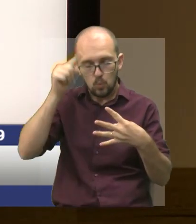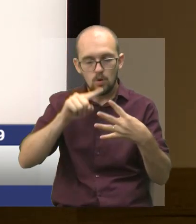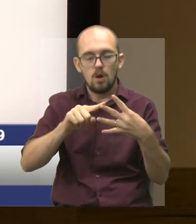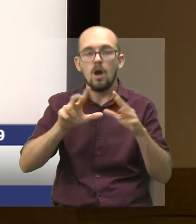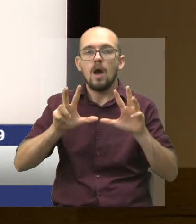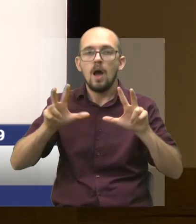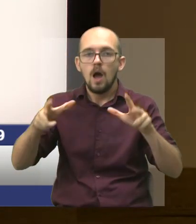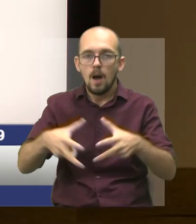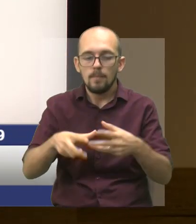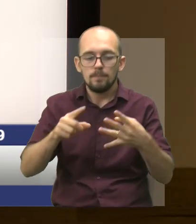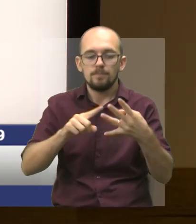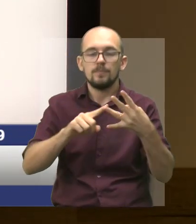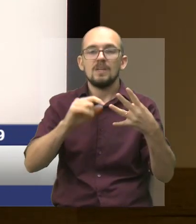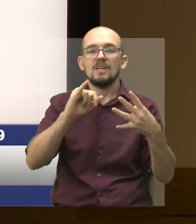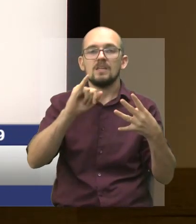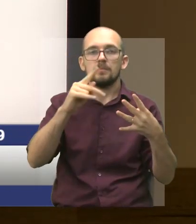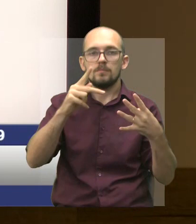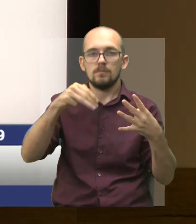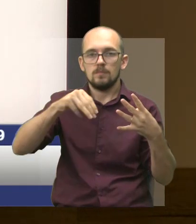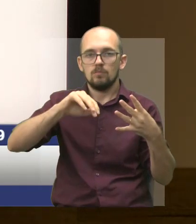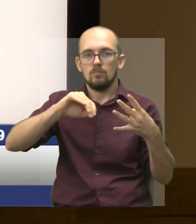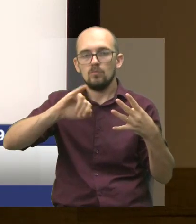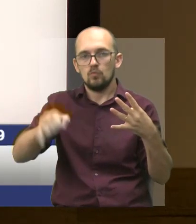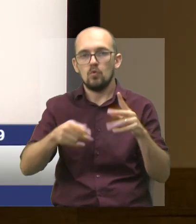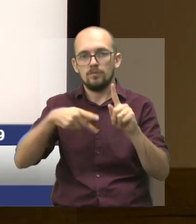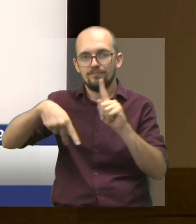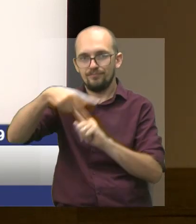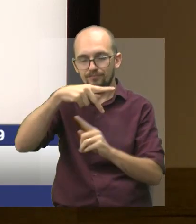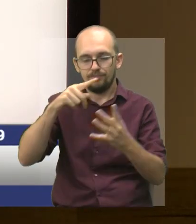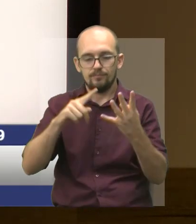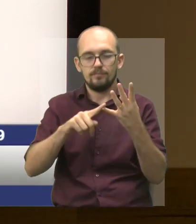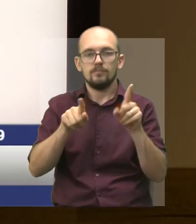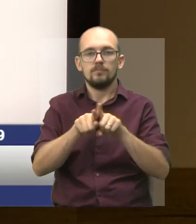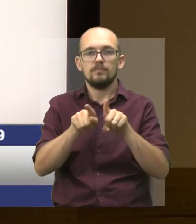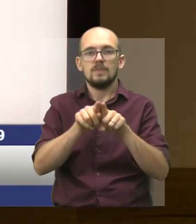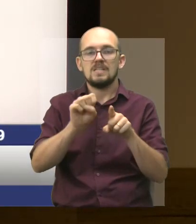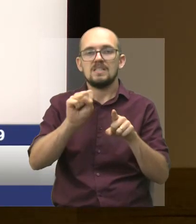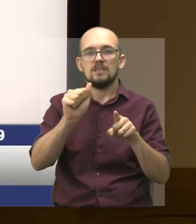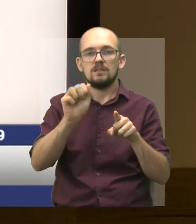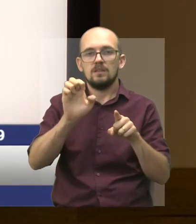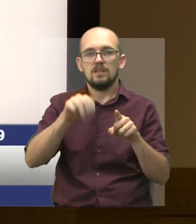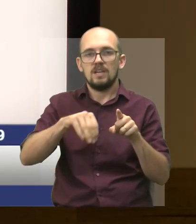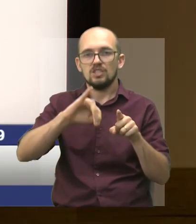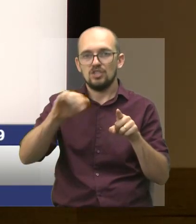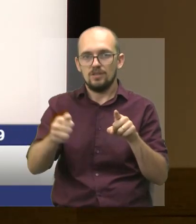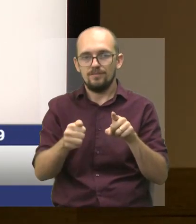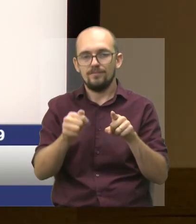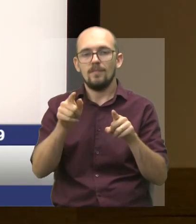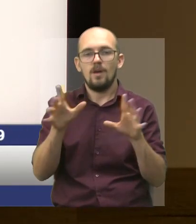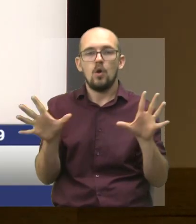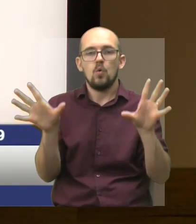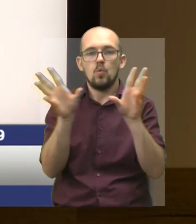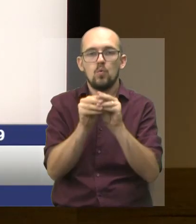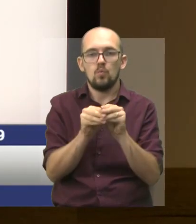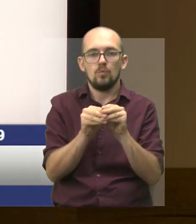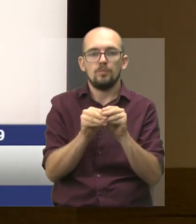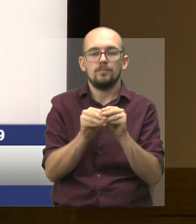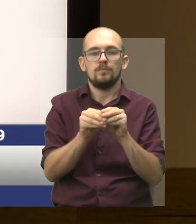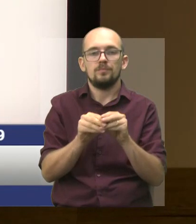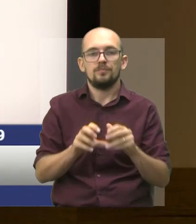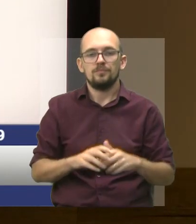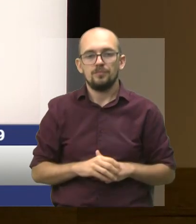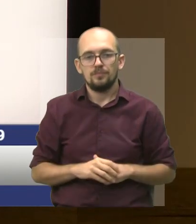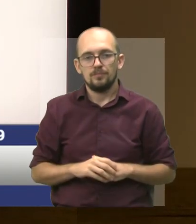Municipal, IPMJ e Agência Reguladora. É um resumo sintético aí